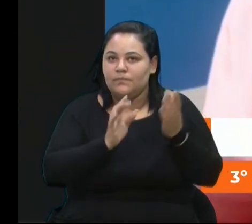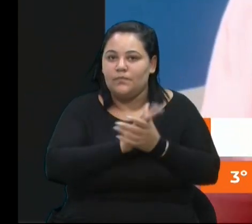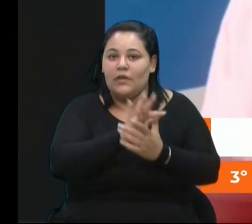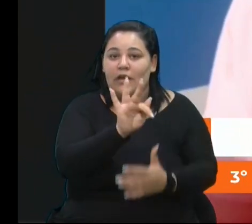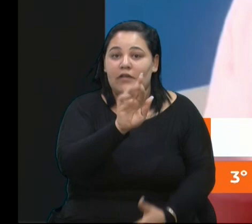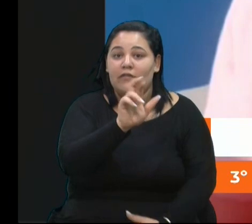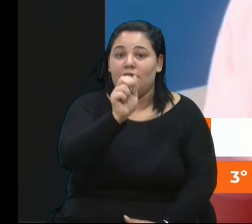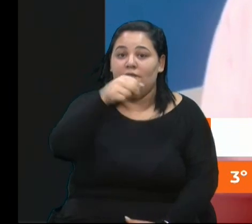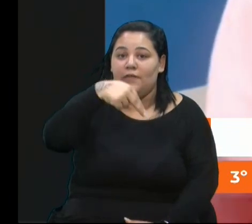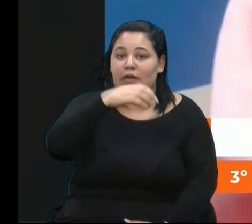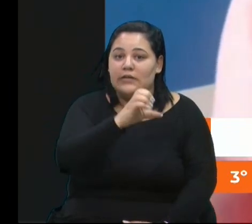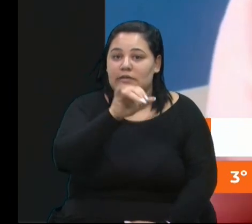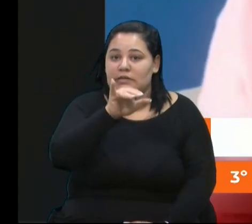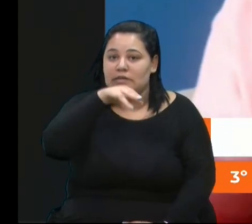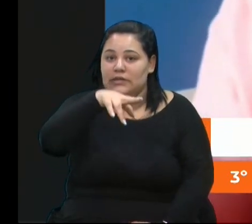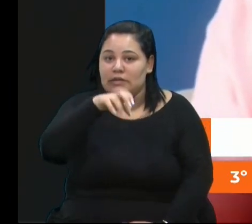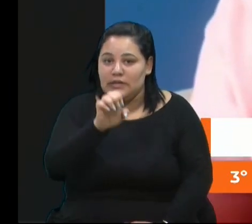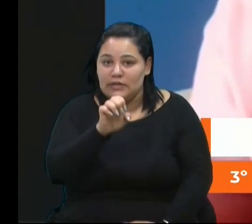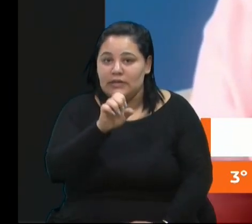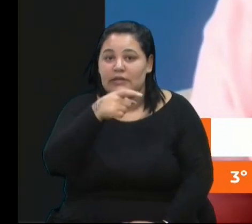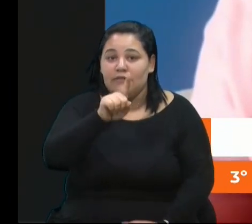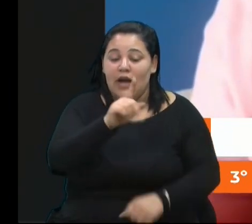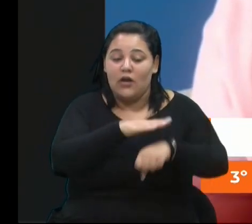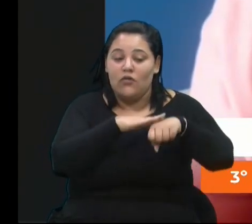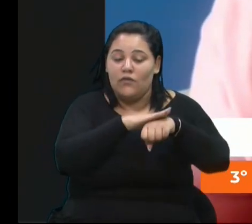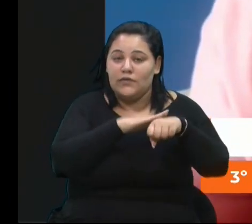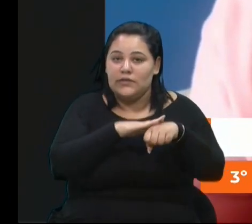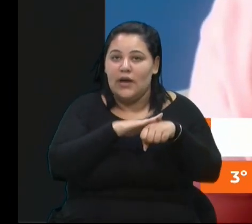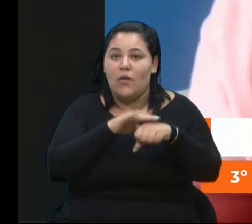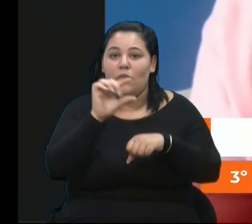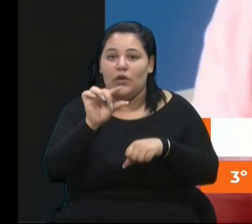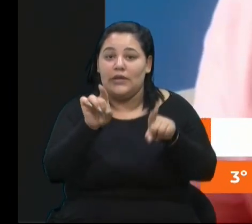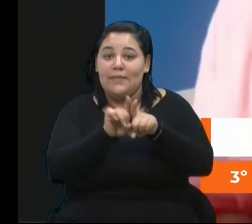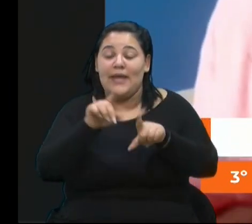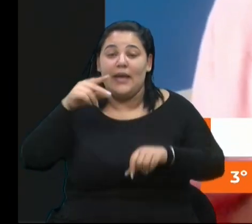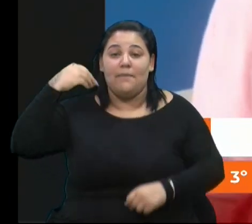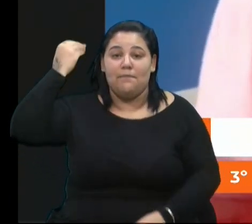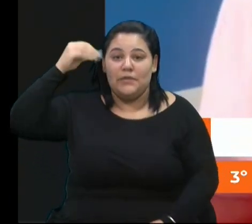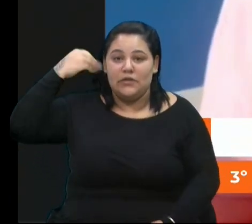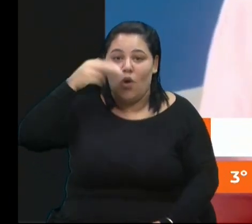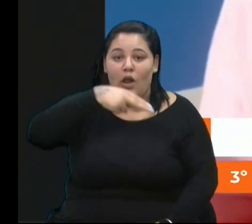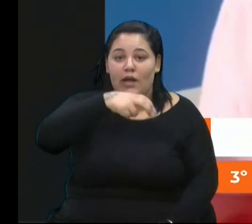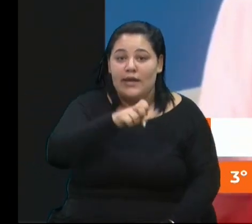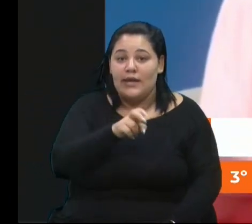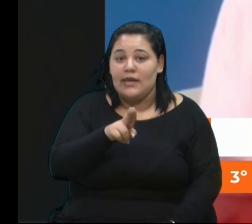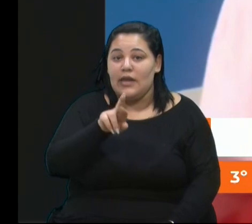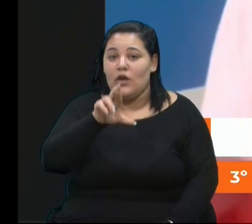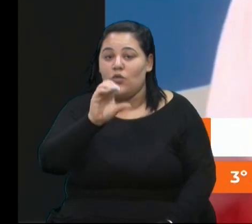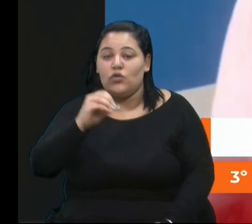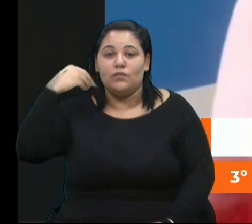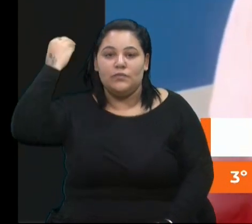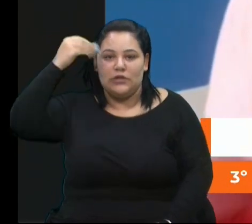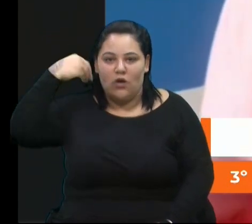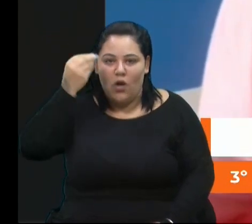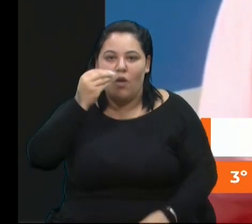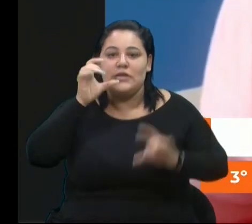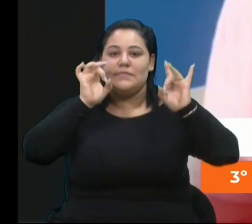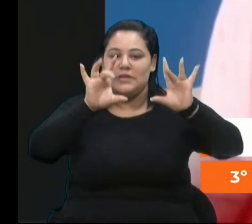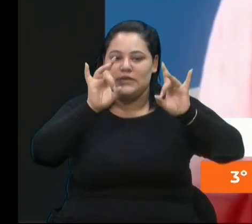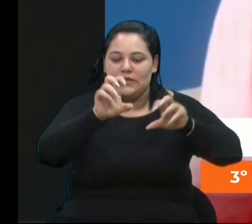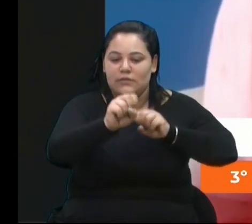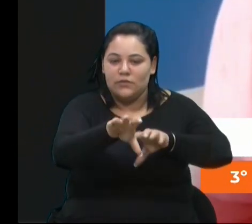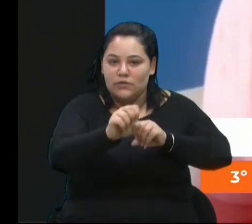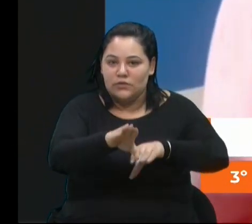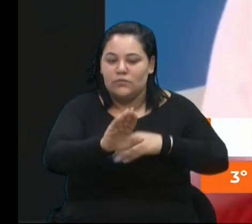Francine Fernandes vai falar com a gente, e a Francine, que é psicóloga, neuropsicóloga clínica escolar, especialista em educação